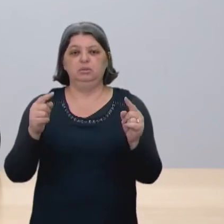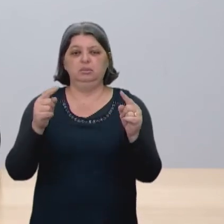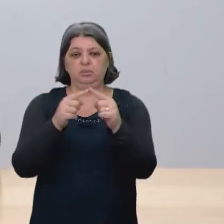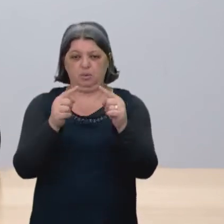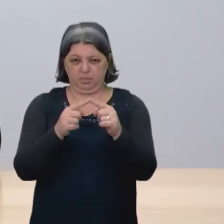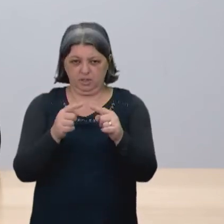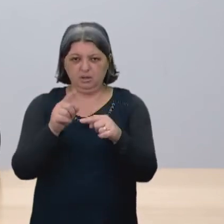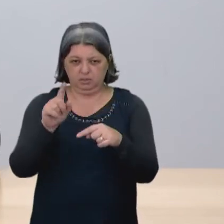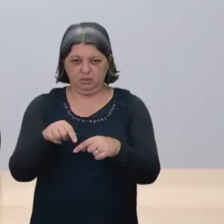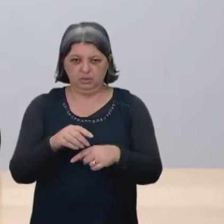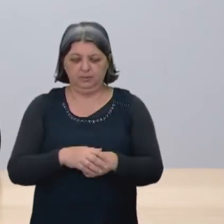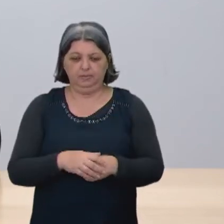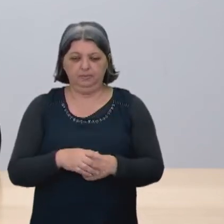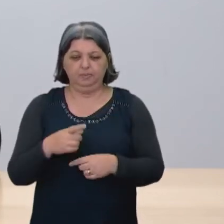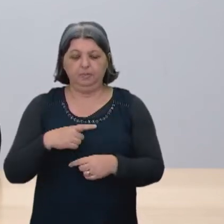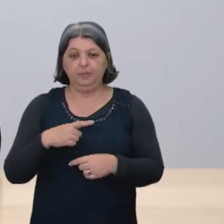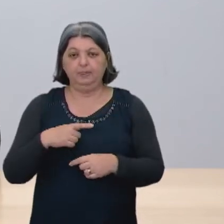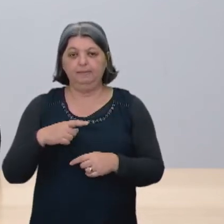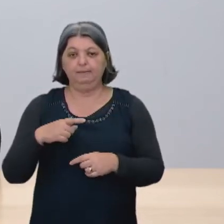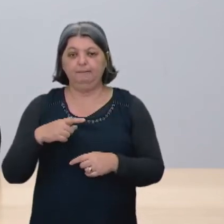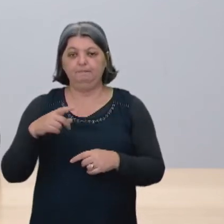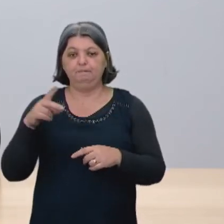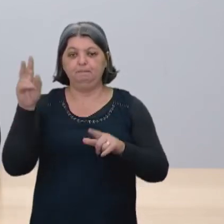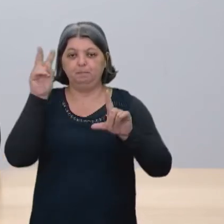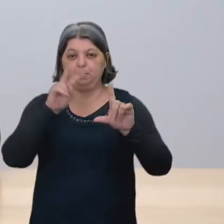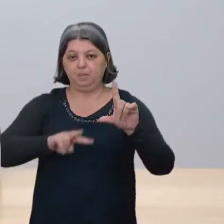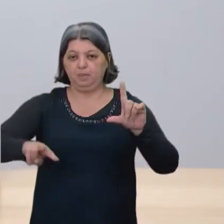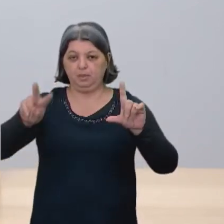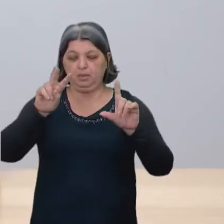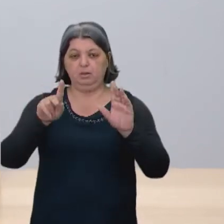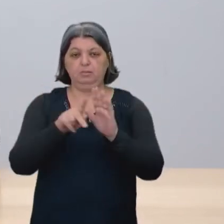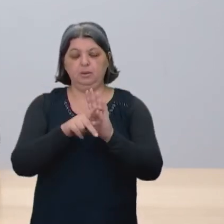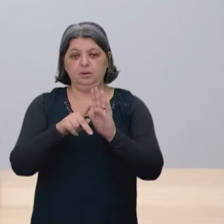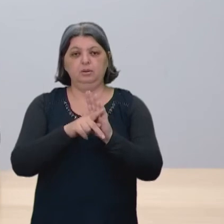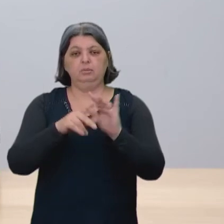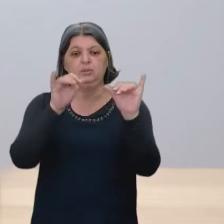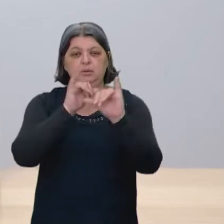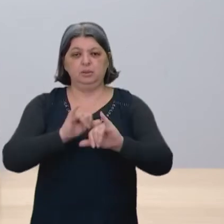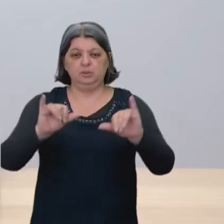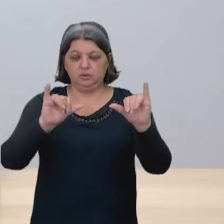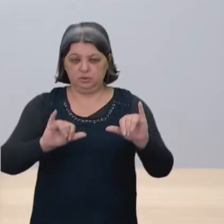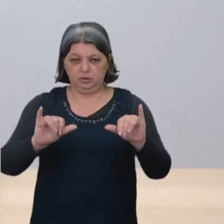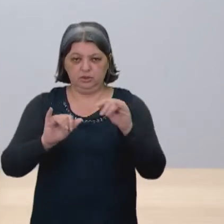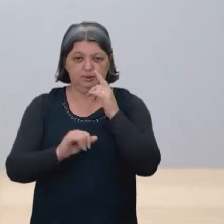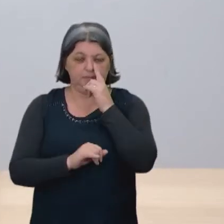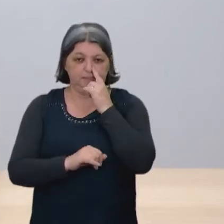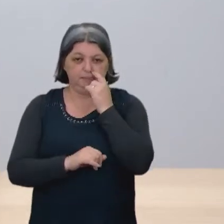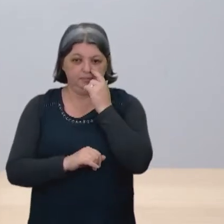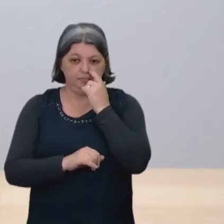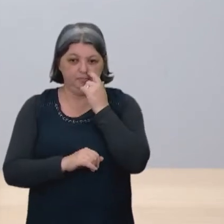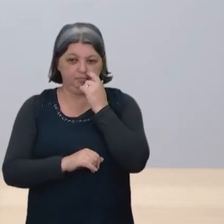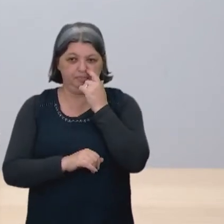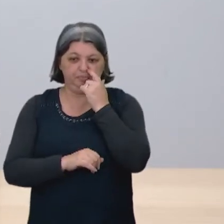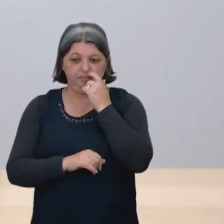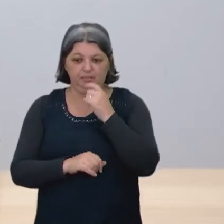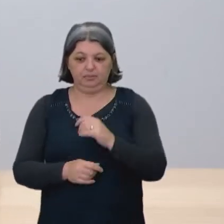caso estão, ó, nós temos a visão, né, do campo e a manchete. E a manchete já traz, né, que o alambrado do campo de futebol,